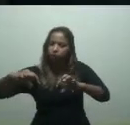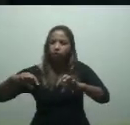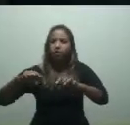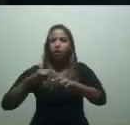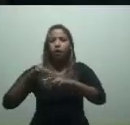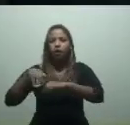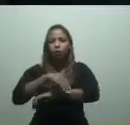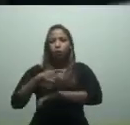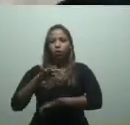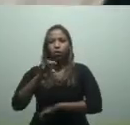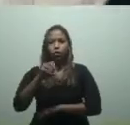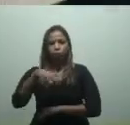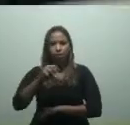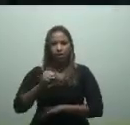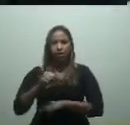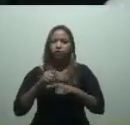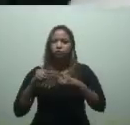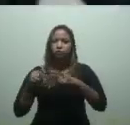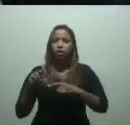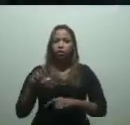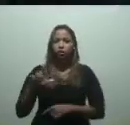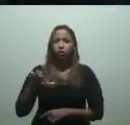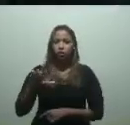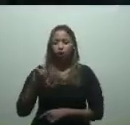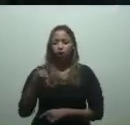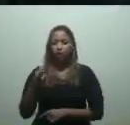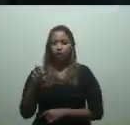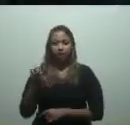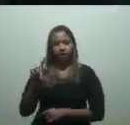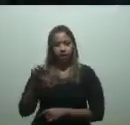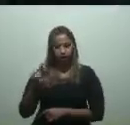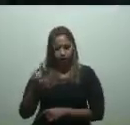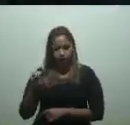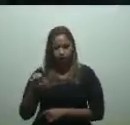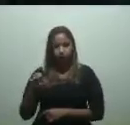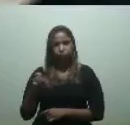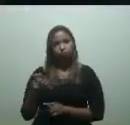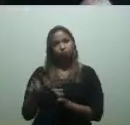Gonzaga, no bairro da Liberdade, nesta cidade.